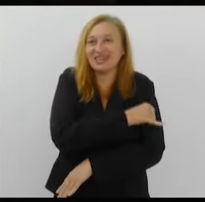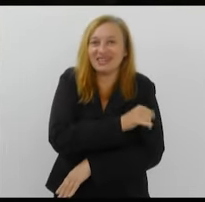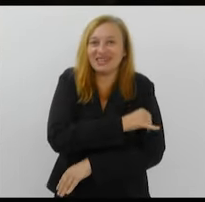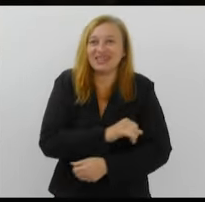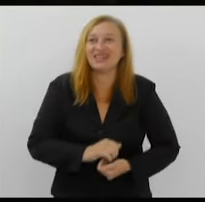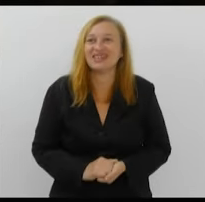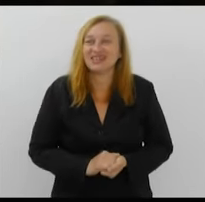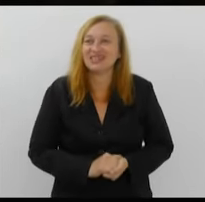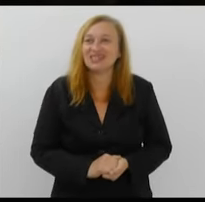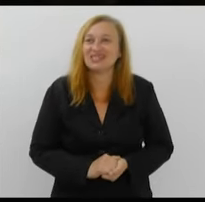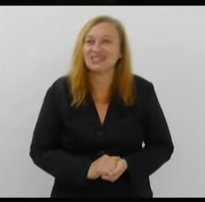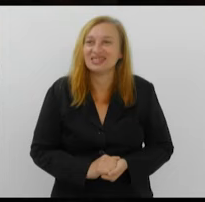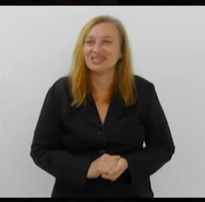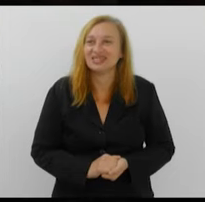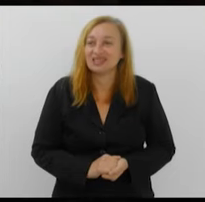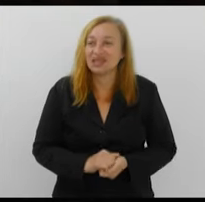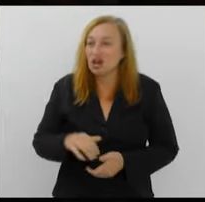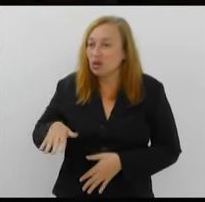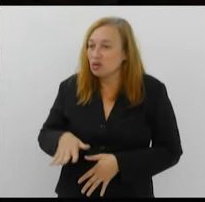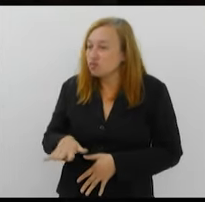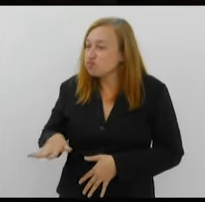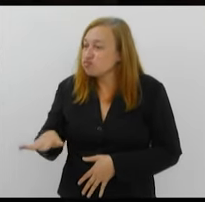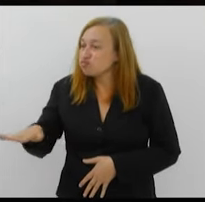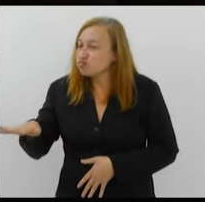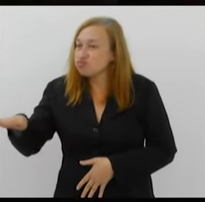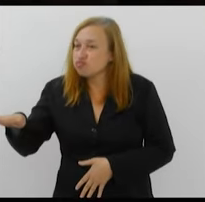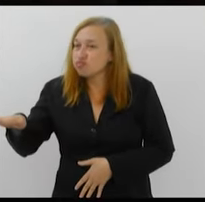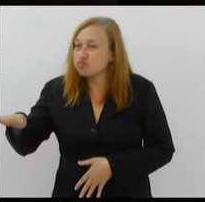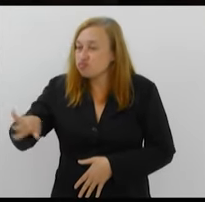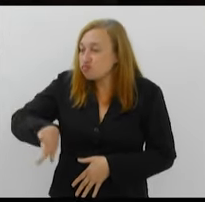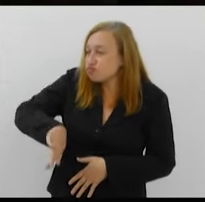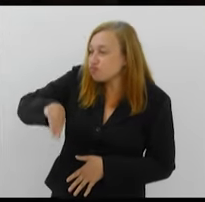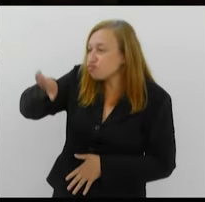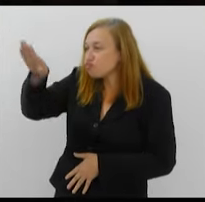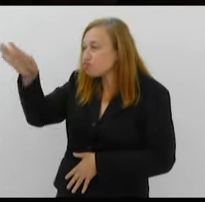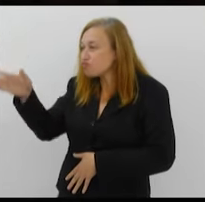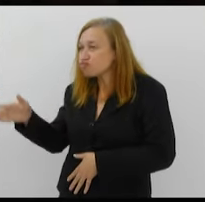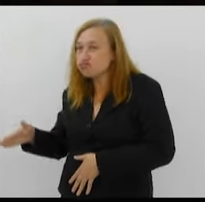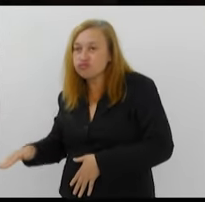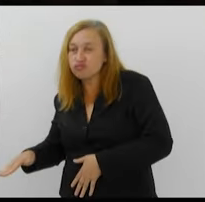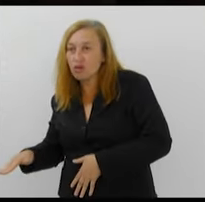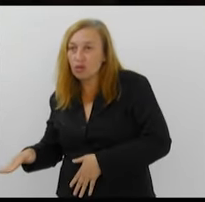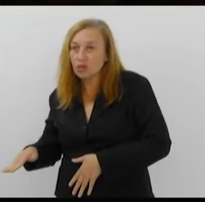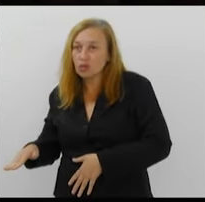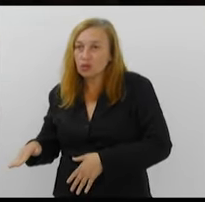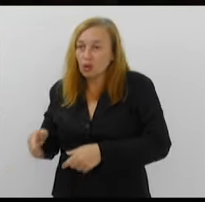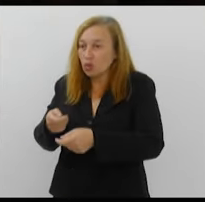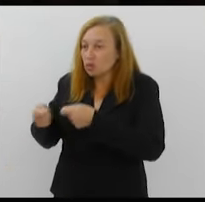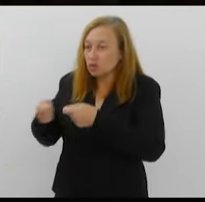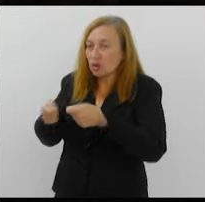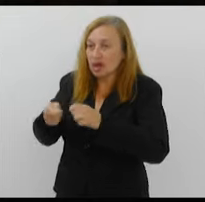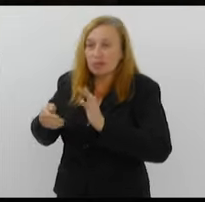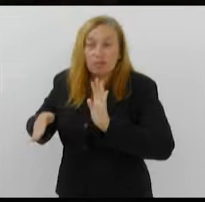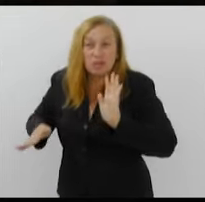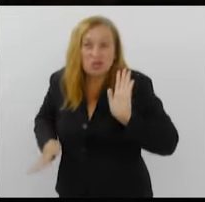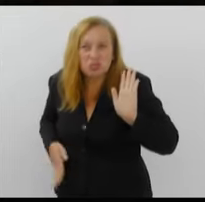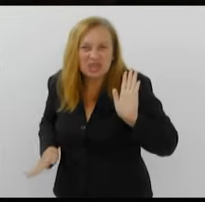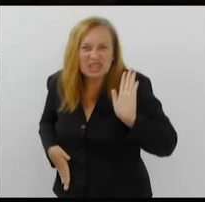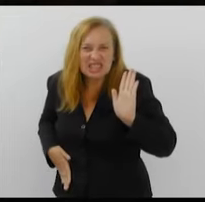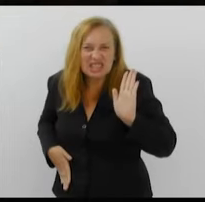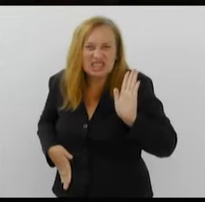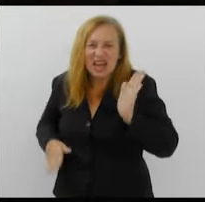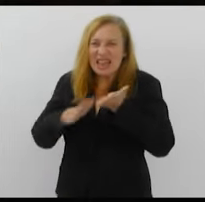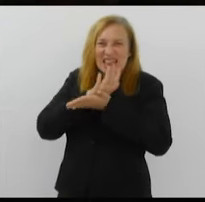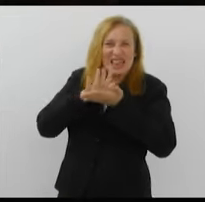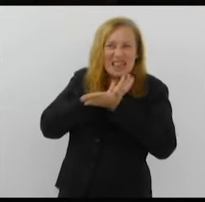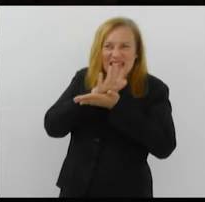no ponto mais alto da Rocinha, uma localidade dominada pelo tráfico de drogas, sem nenhum aparato policial. Ora, é tudo